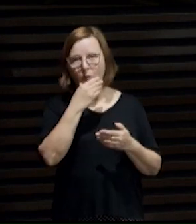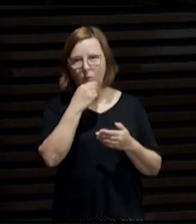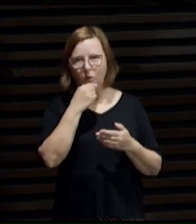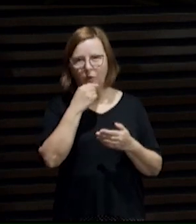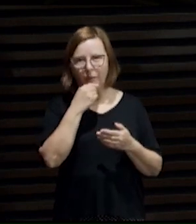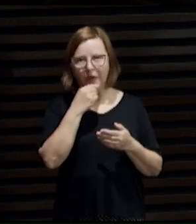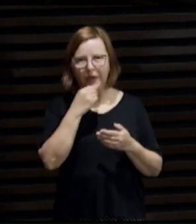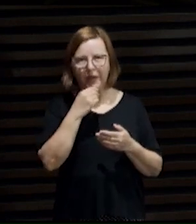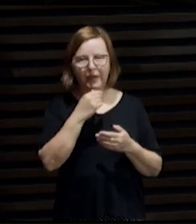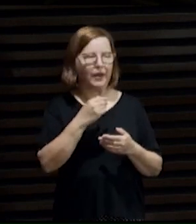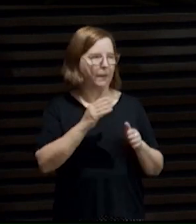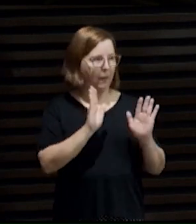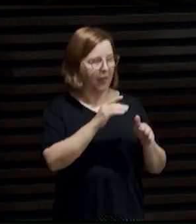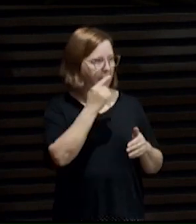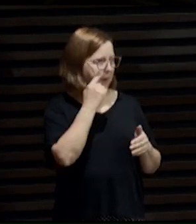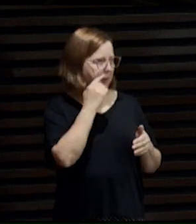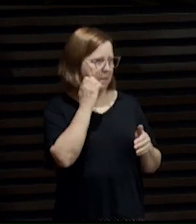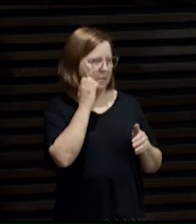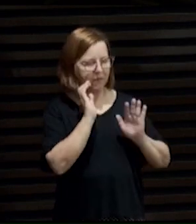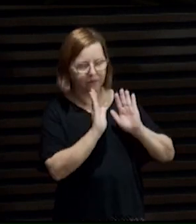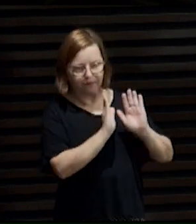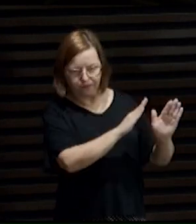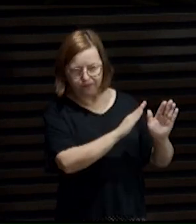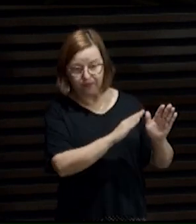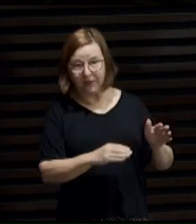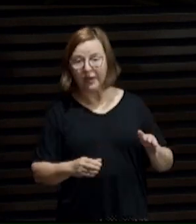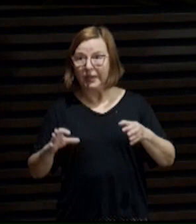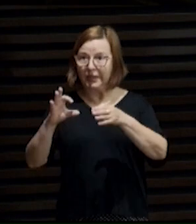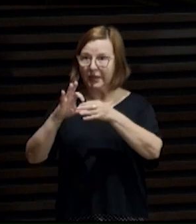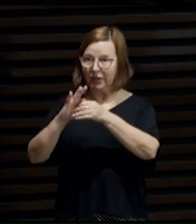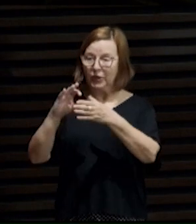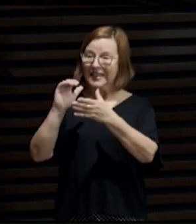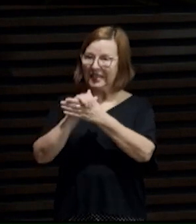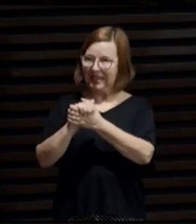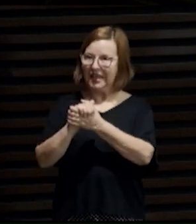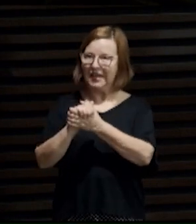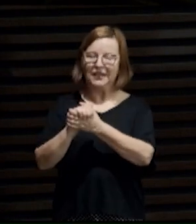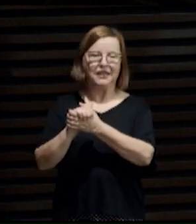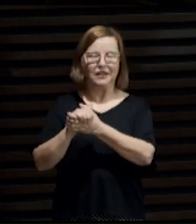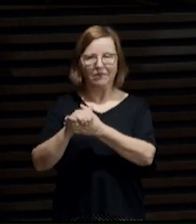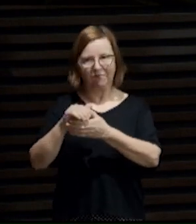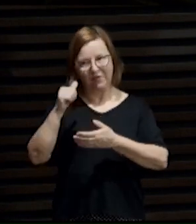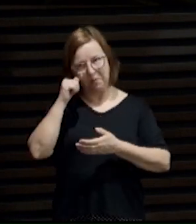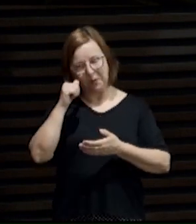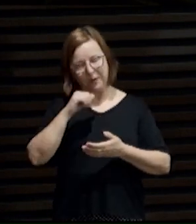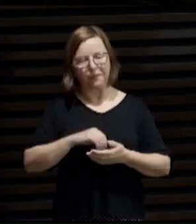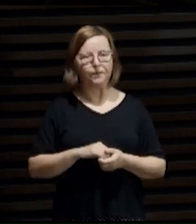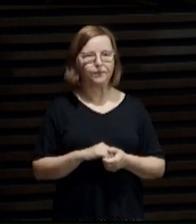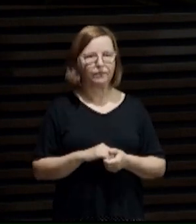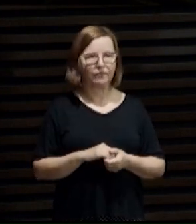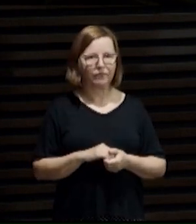sua esposa. Mas ele não fala isso, ou dessa maneira, para as mulheres. A mulher é dada